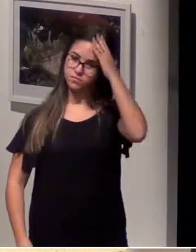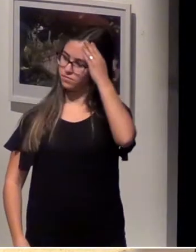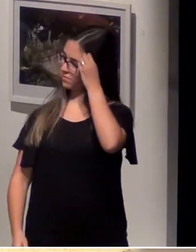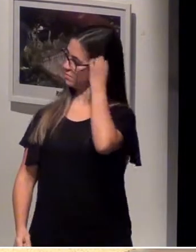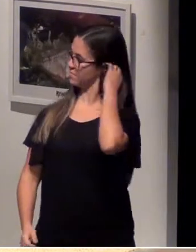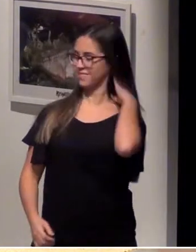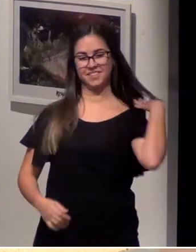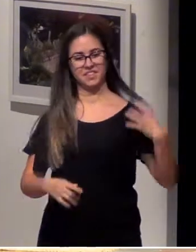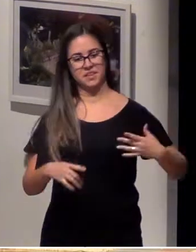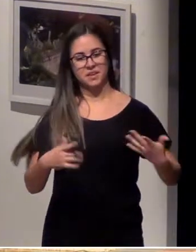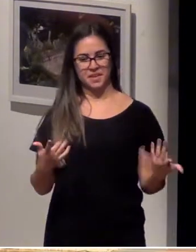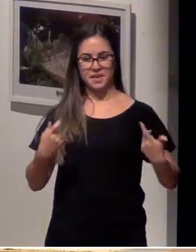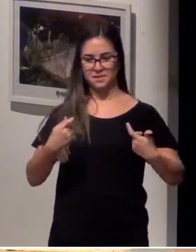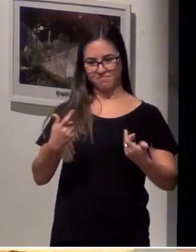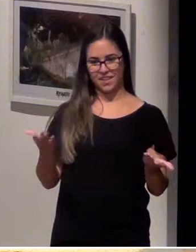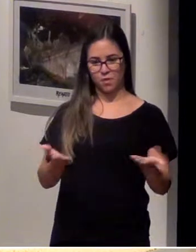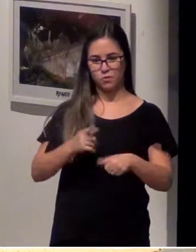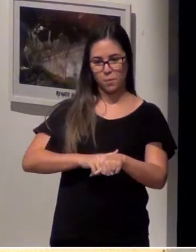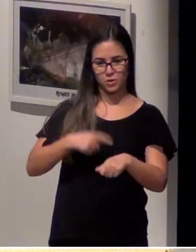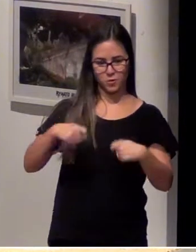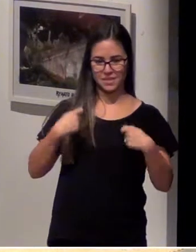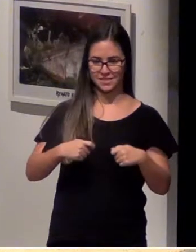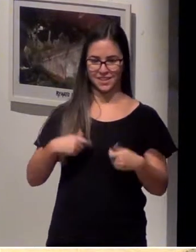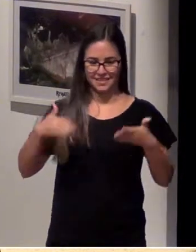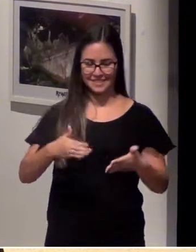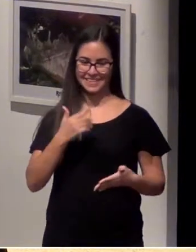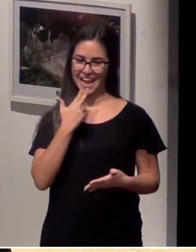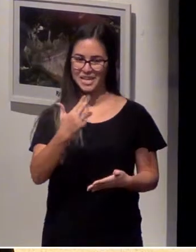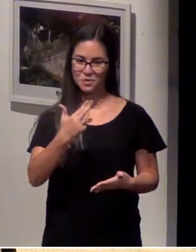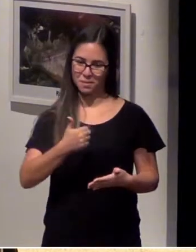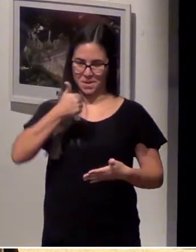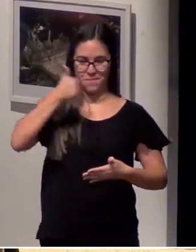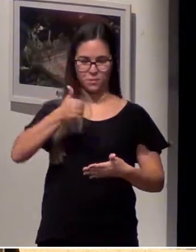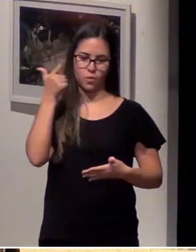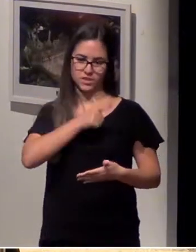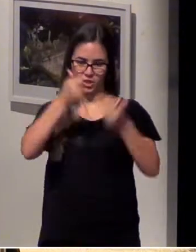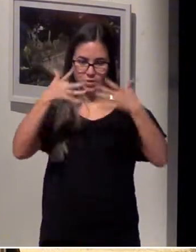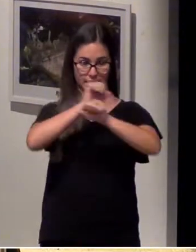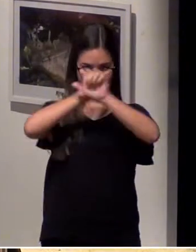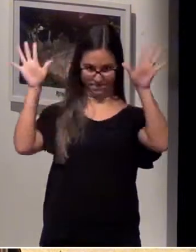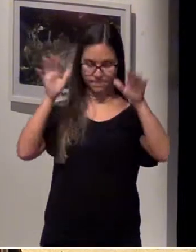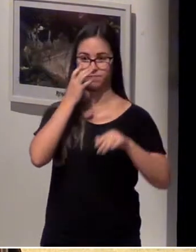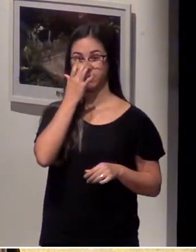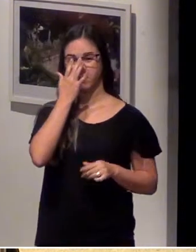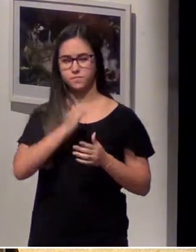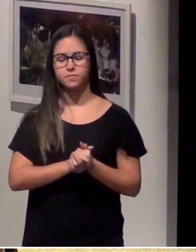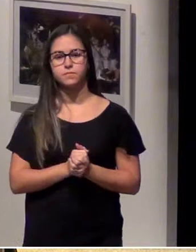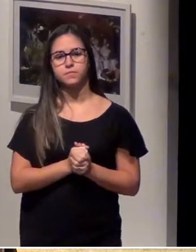Tem horas que a gente precisa ir na nossa língua primeira para a gente conseguir explicar aquilo que a gente quer explicar com clareza.